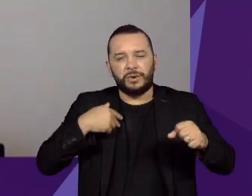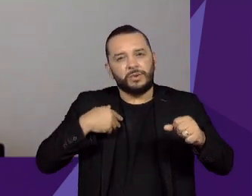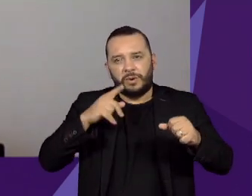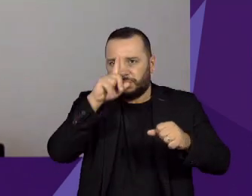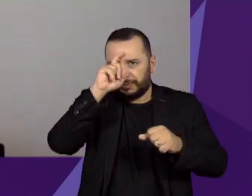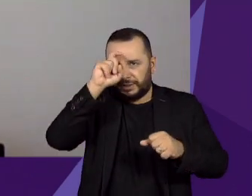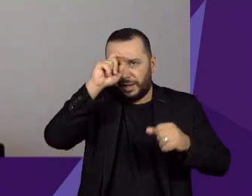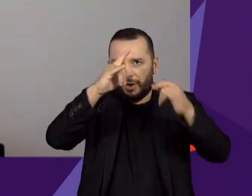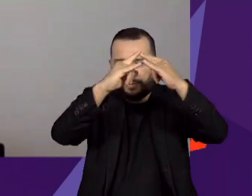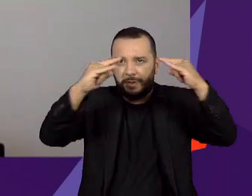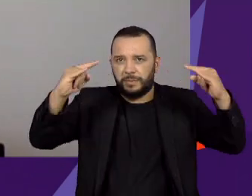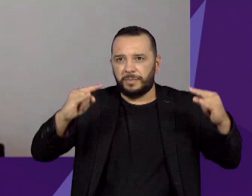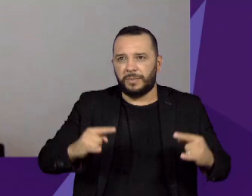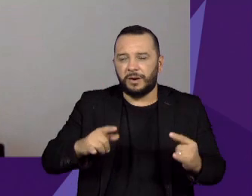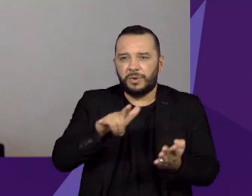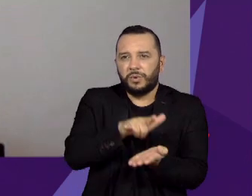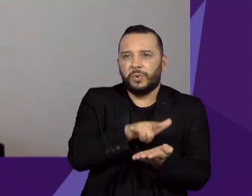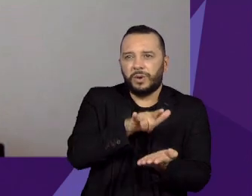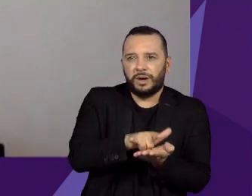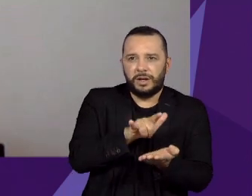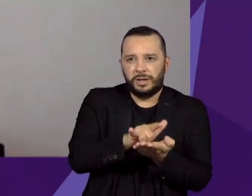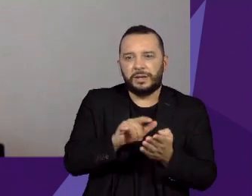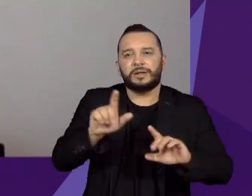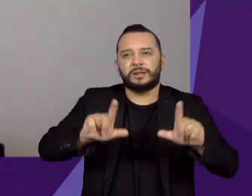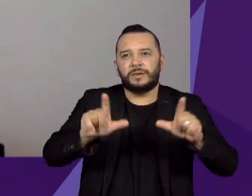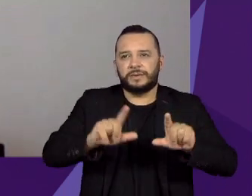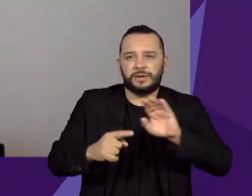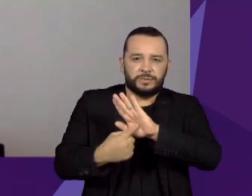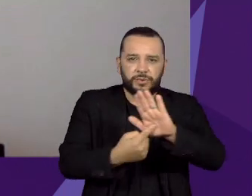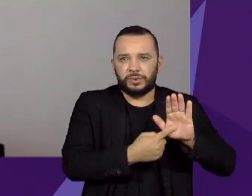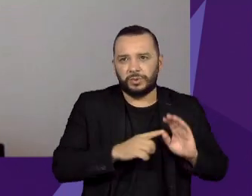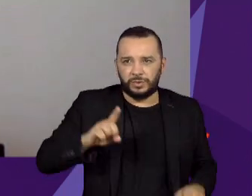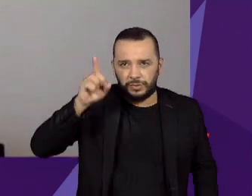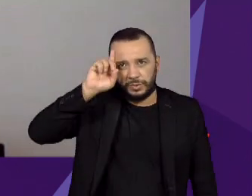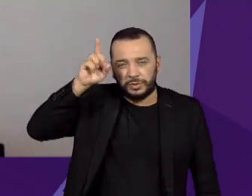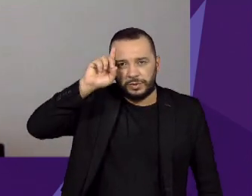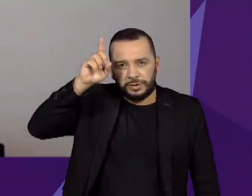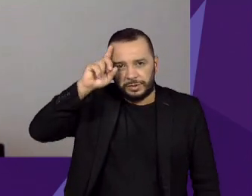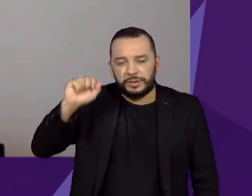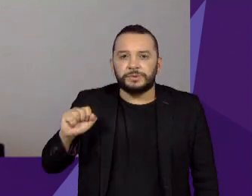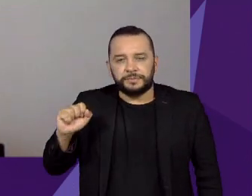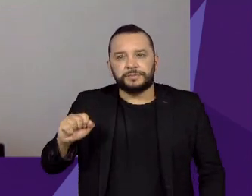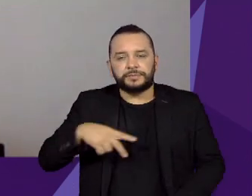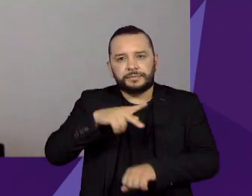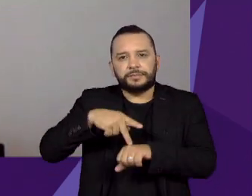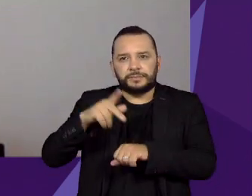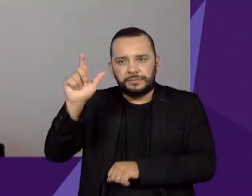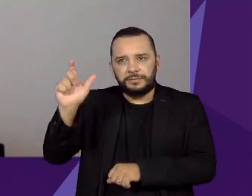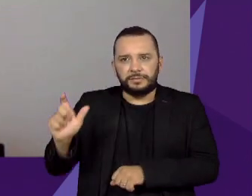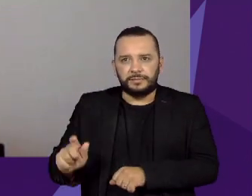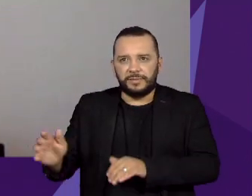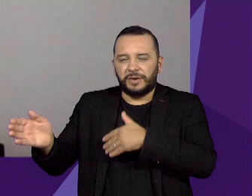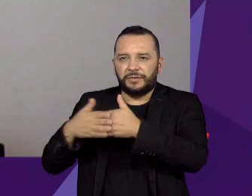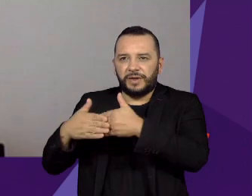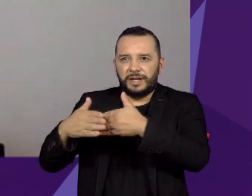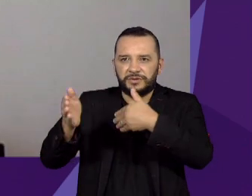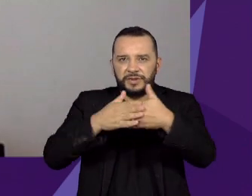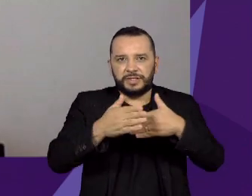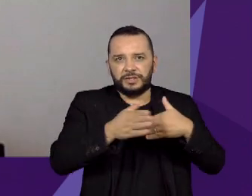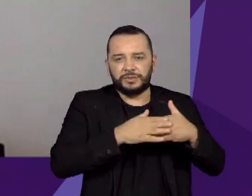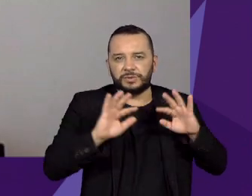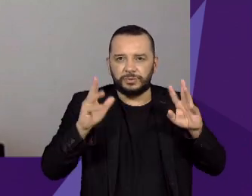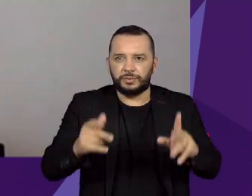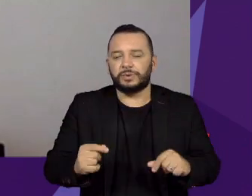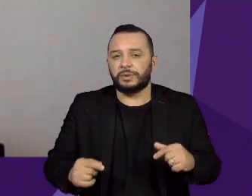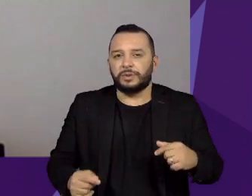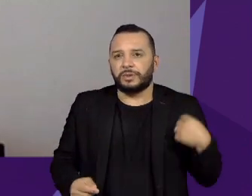aquilo começou a aparecer na televisão de uma maneira quase que diária, né? A Itália, lockdown na Itália, aquela história toda. Nós não